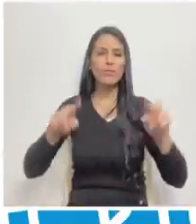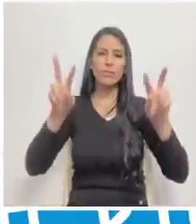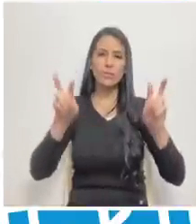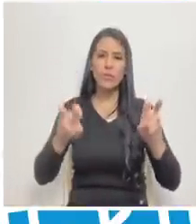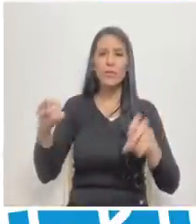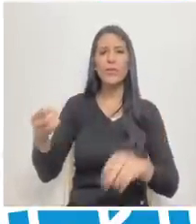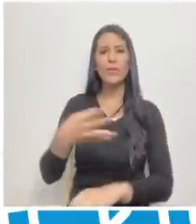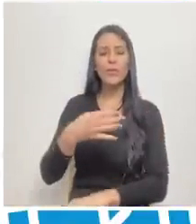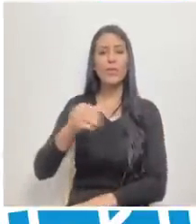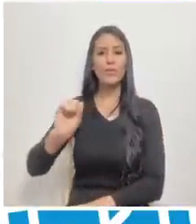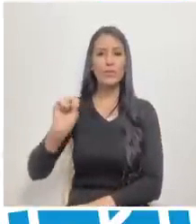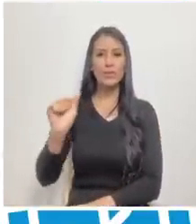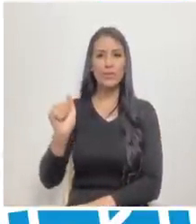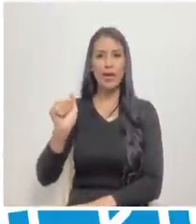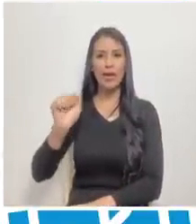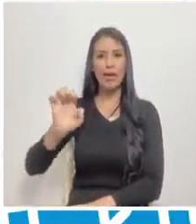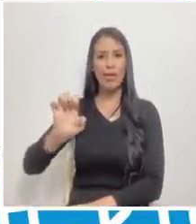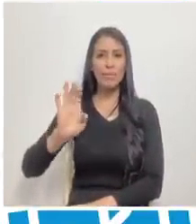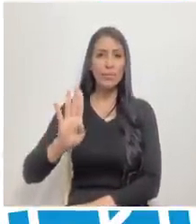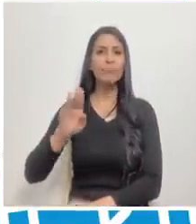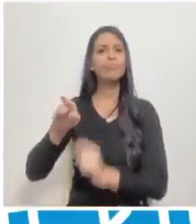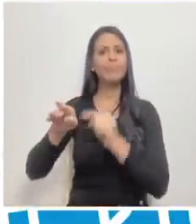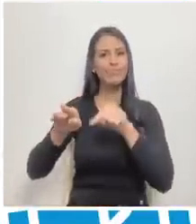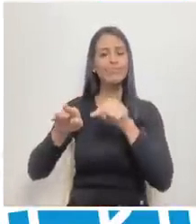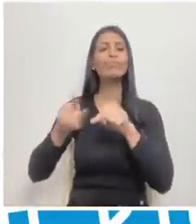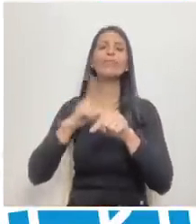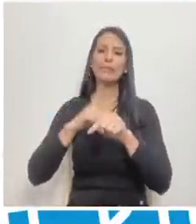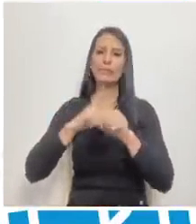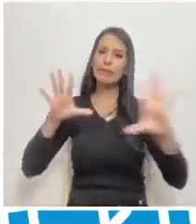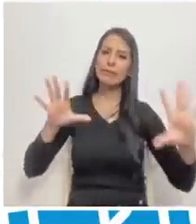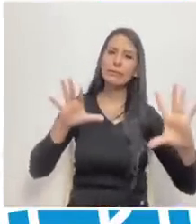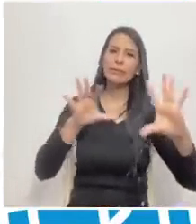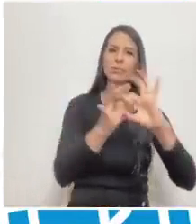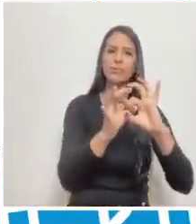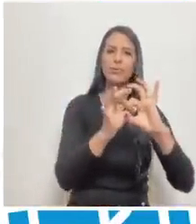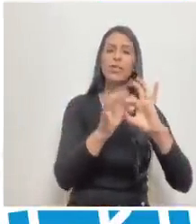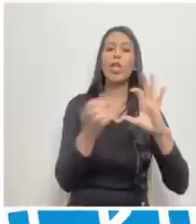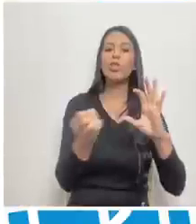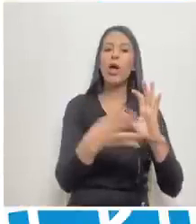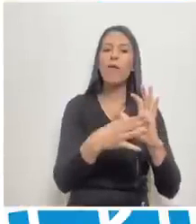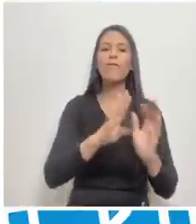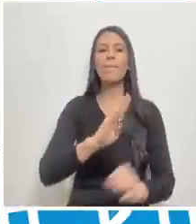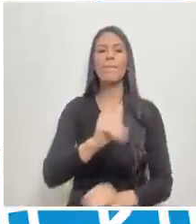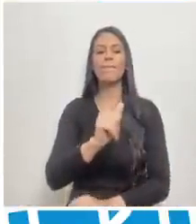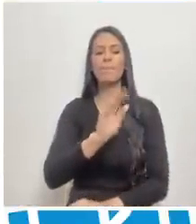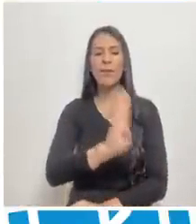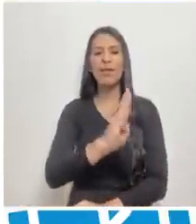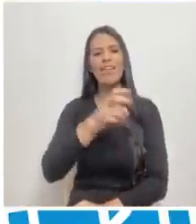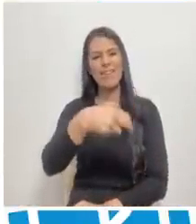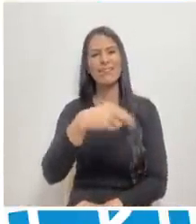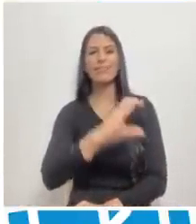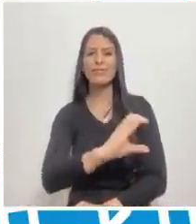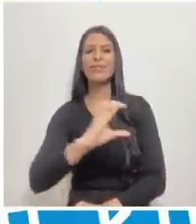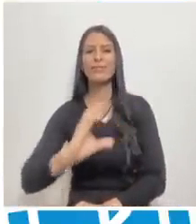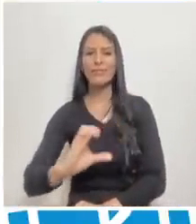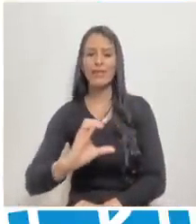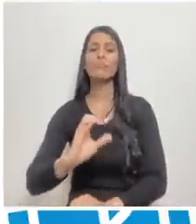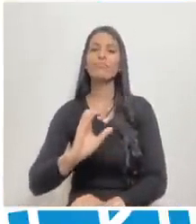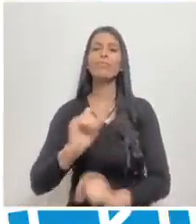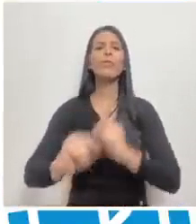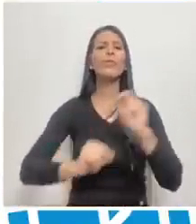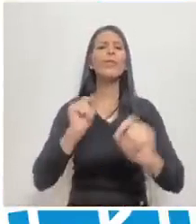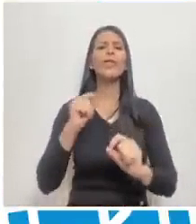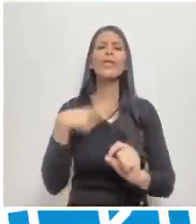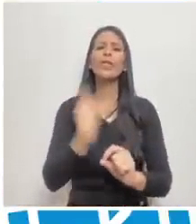diretamente relacionada à nova Base Nacional Comum Curricular. O que a gente precisa fazer?